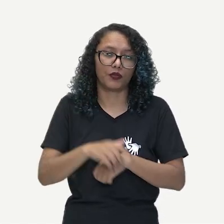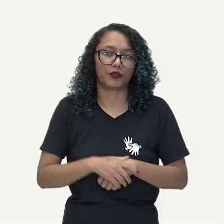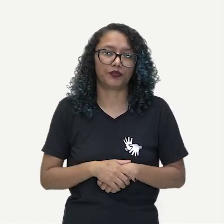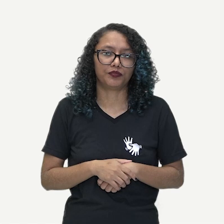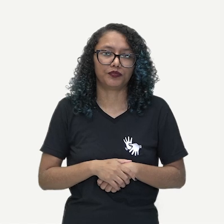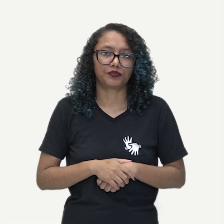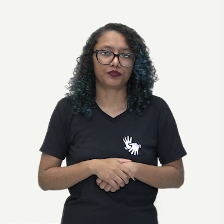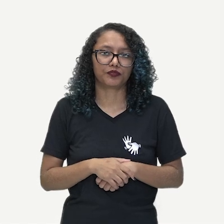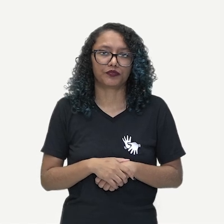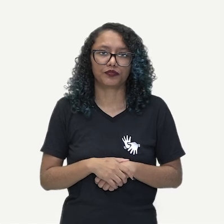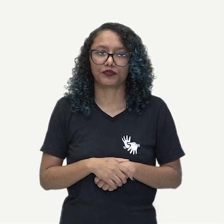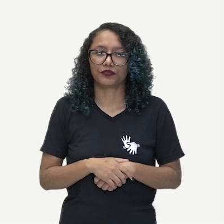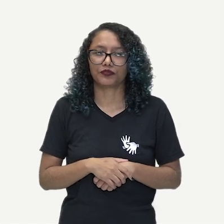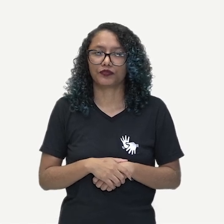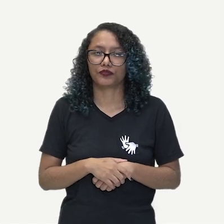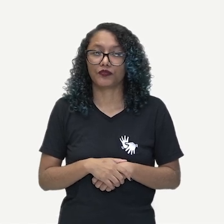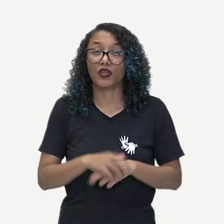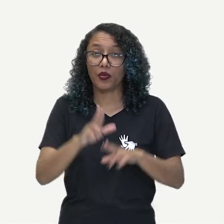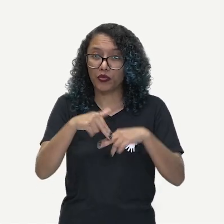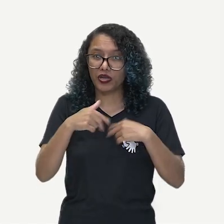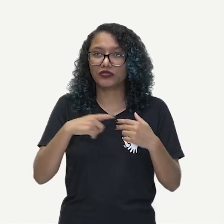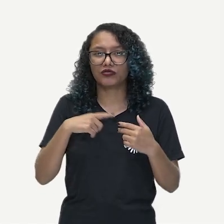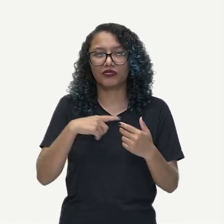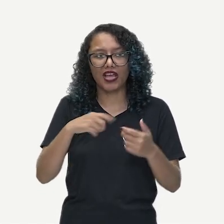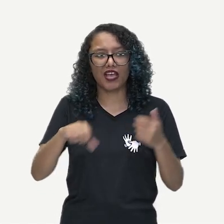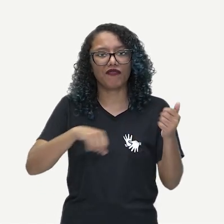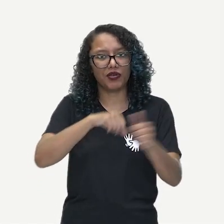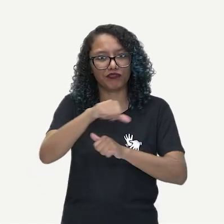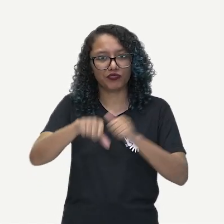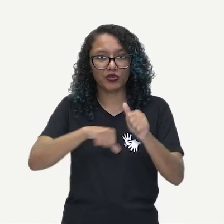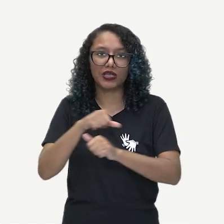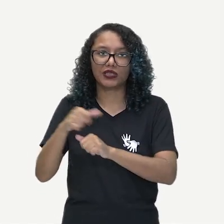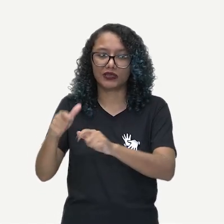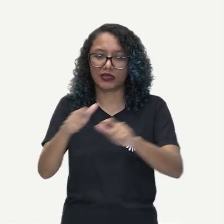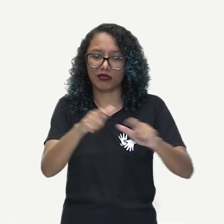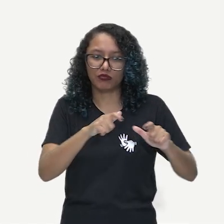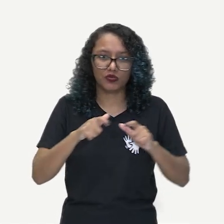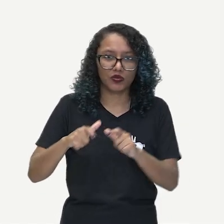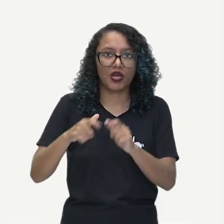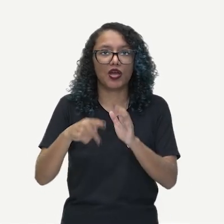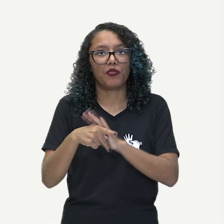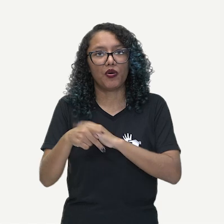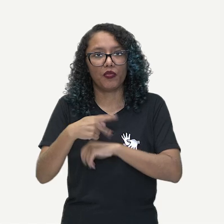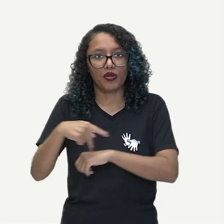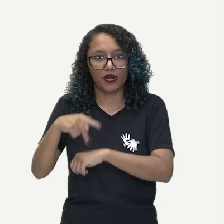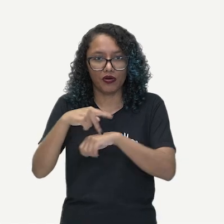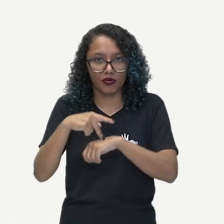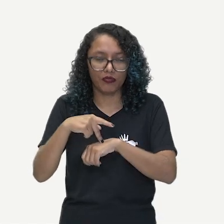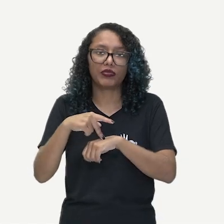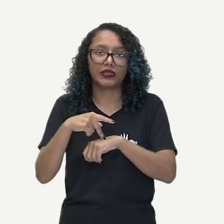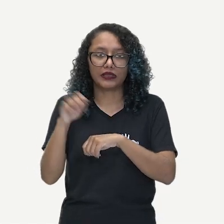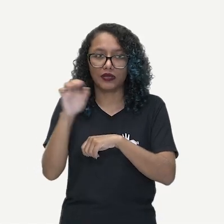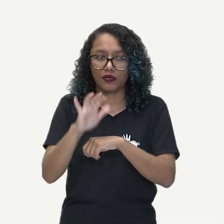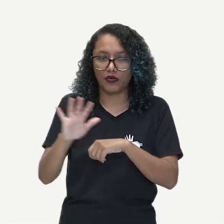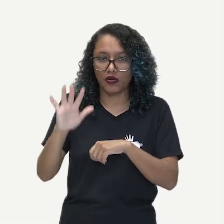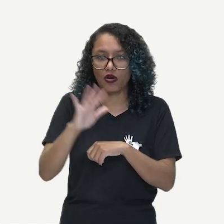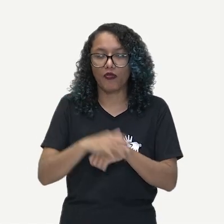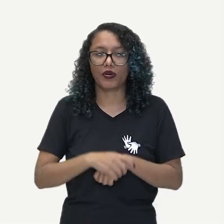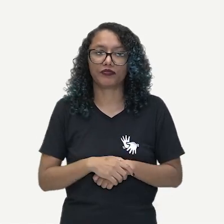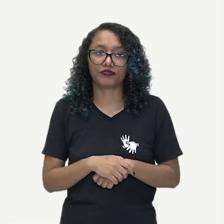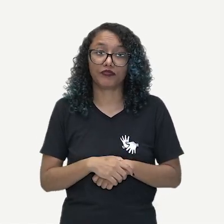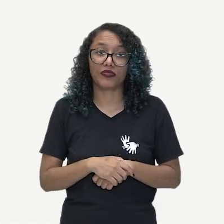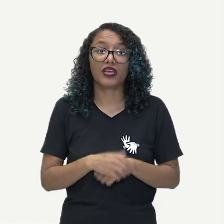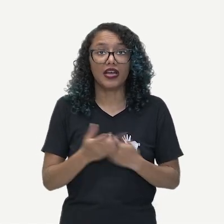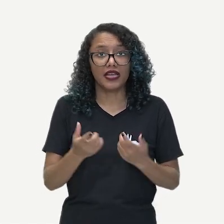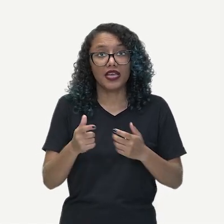Mundial resultaram em uma nova regionalização do espaço europeu, com o surgimento de países e a devolução aos